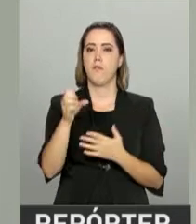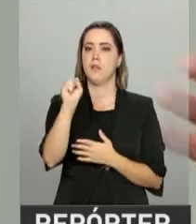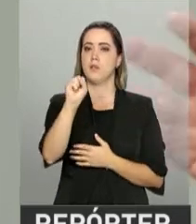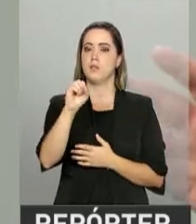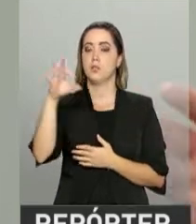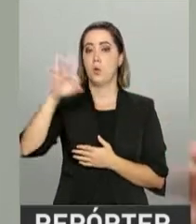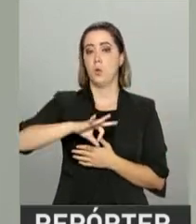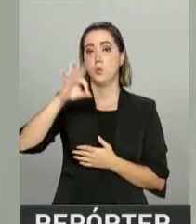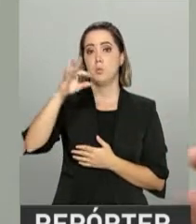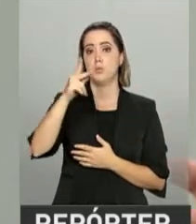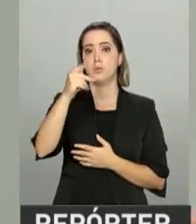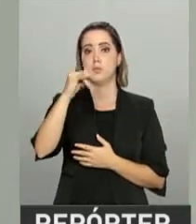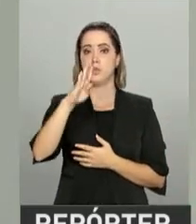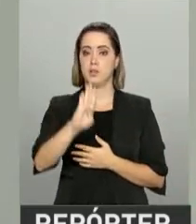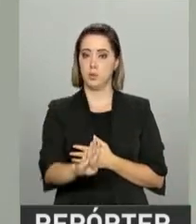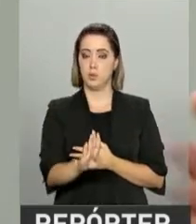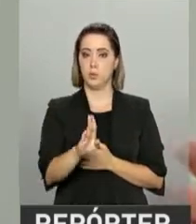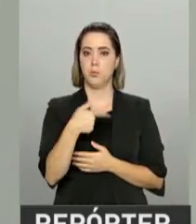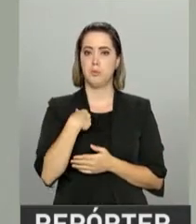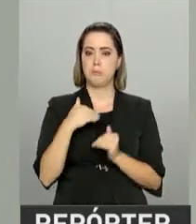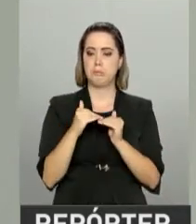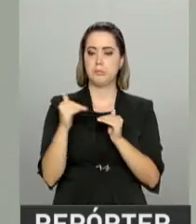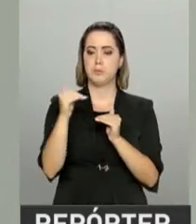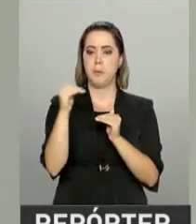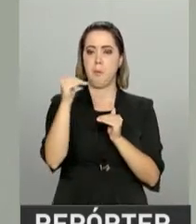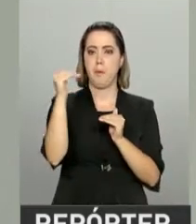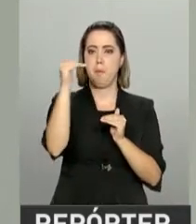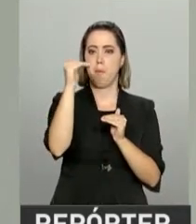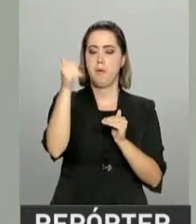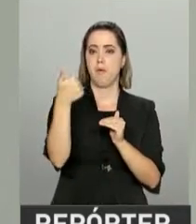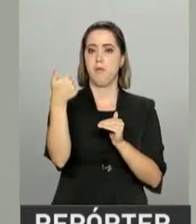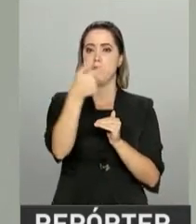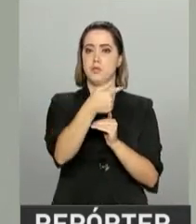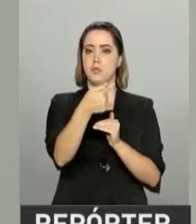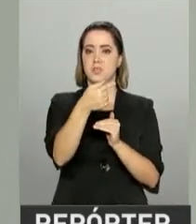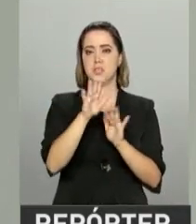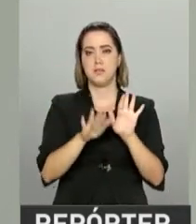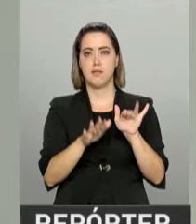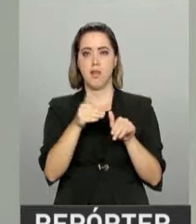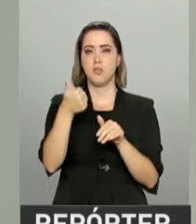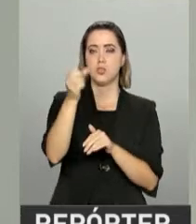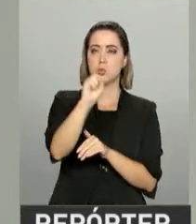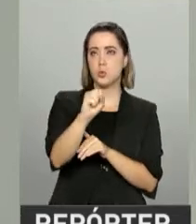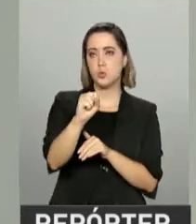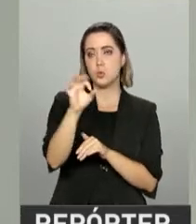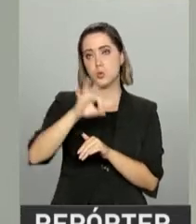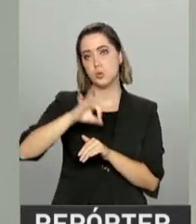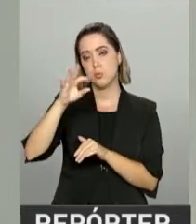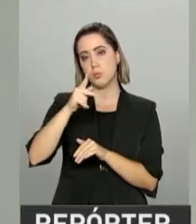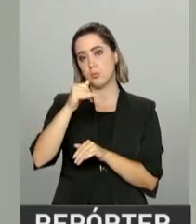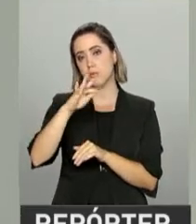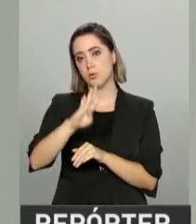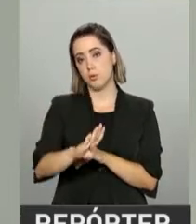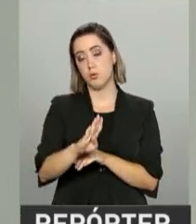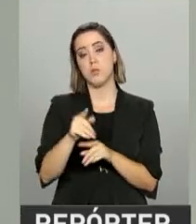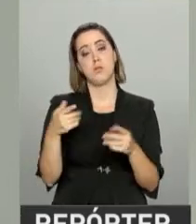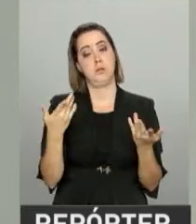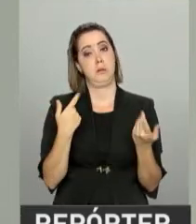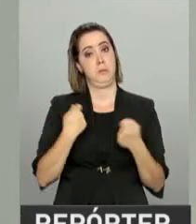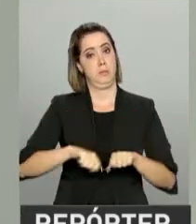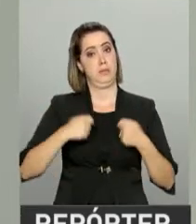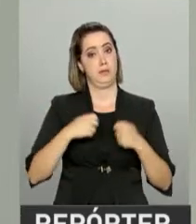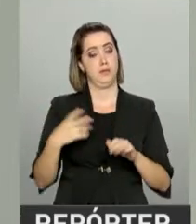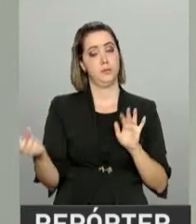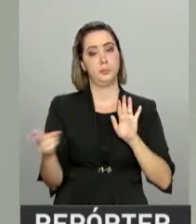crescer bastante chegar a 17 de 8% do pib e nas próximas décadas a gente tem que fazer reforma da previdência